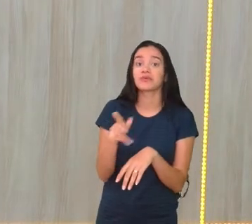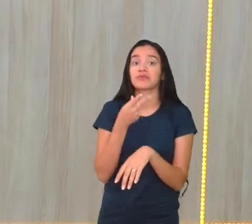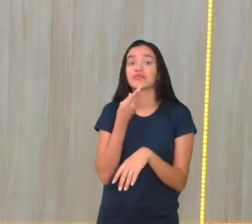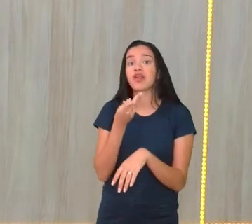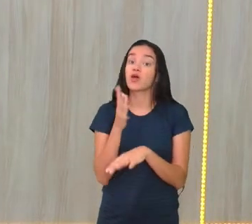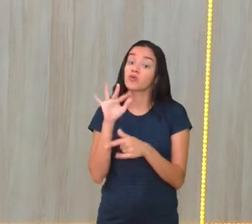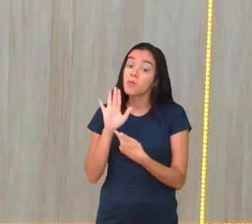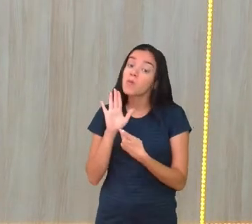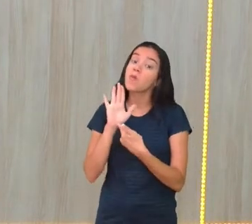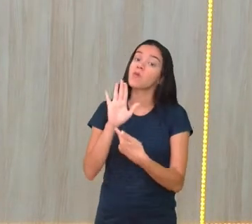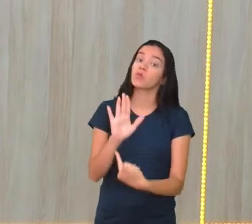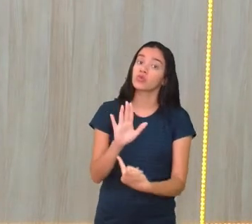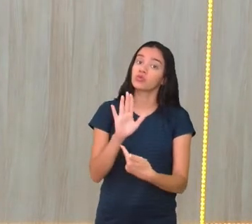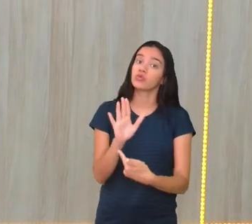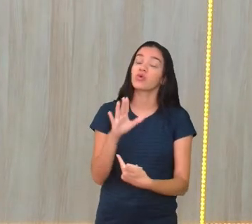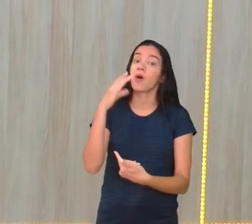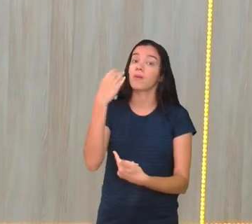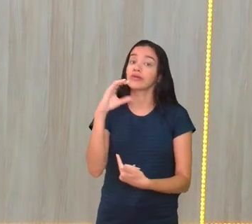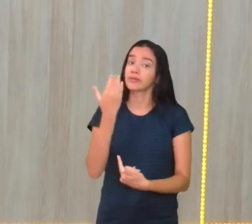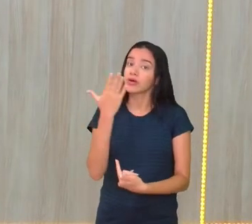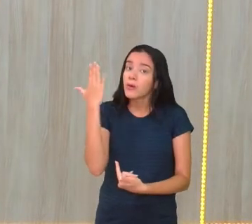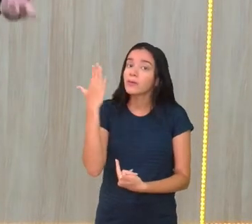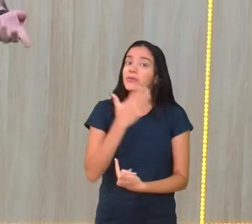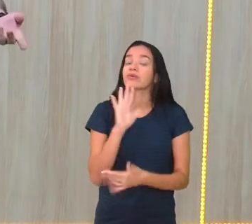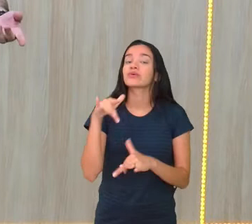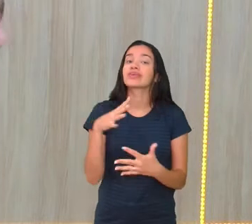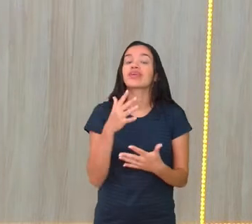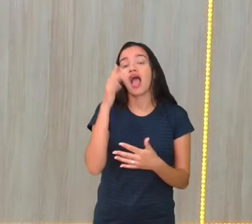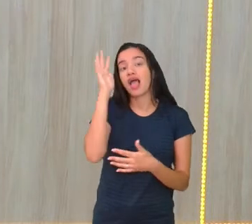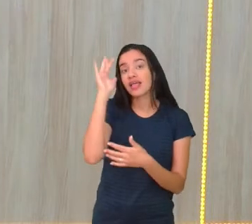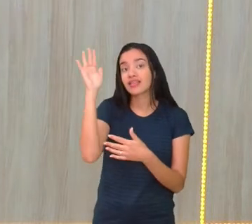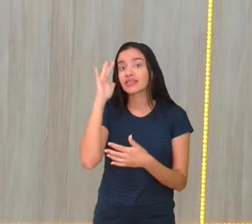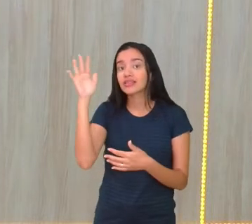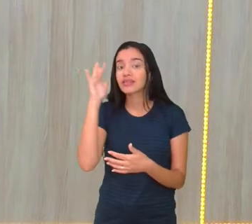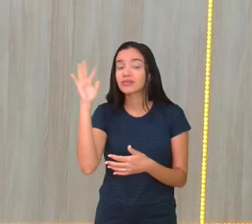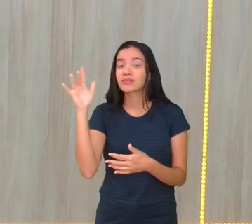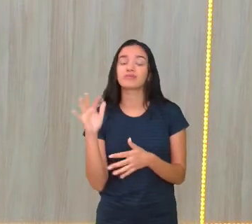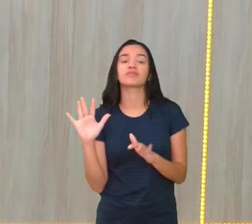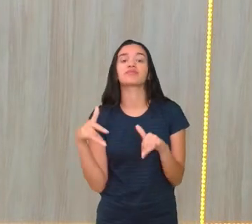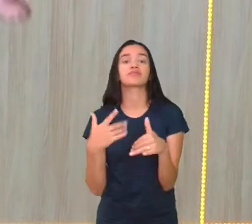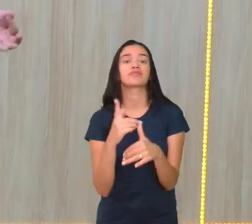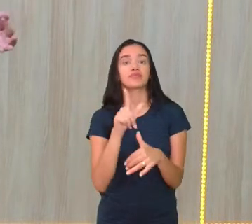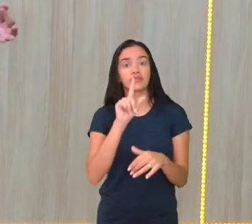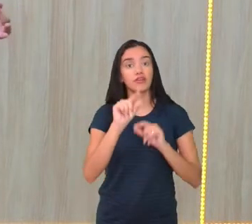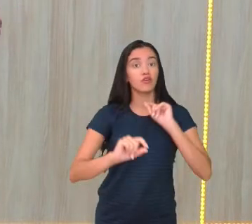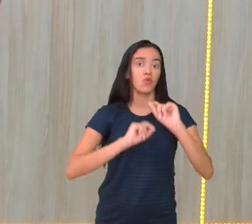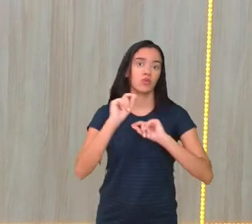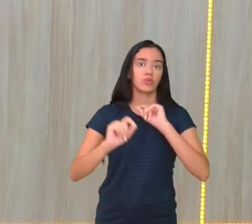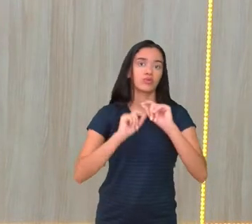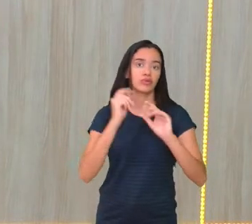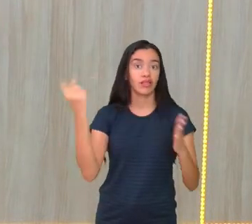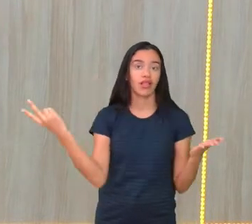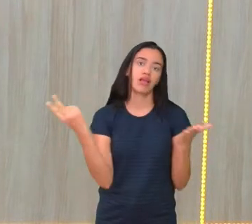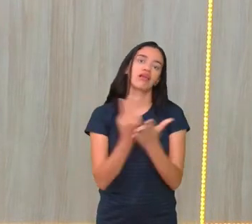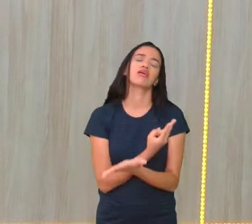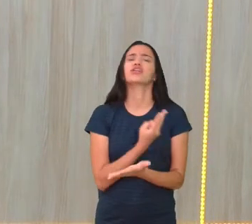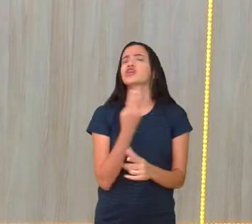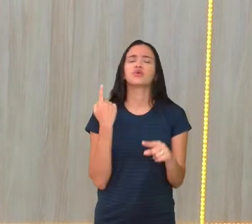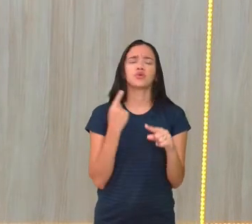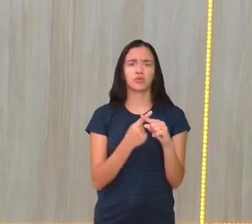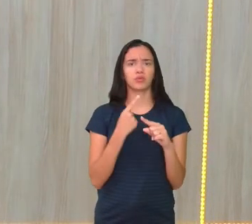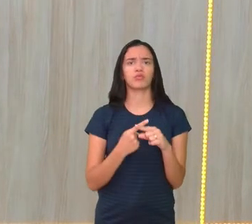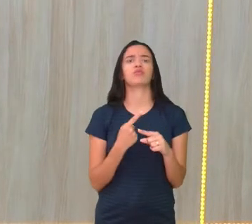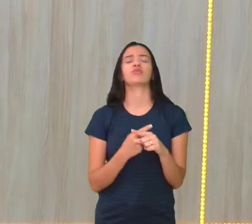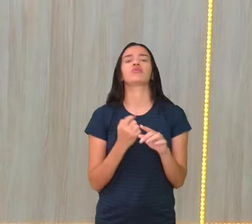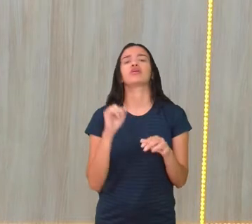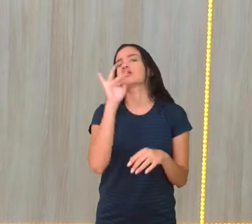ele mostrou ali pela ciência, né, que essa teoria, ela já foi superada. E por que é que a gente trouxe